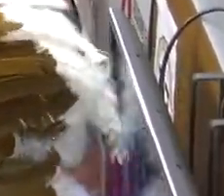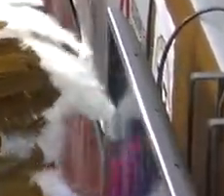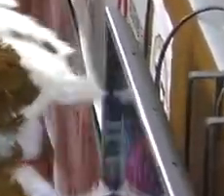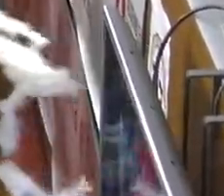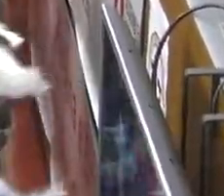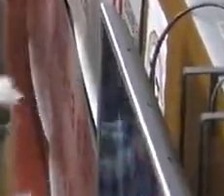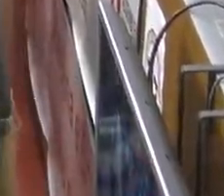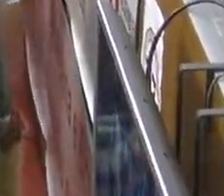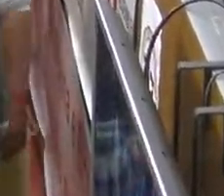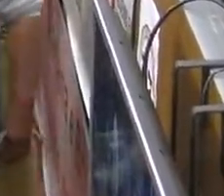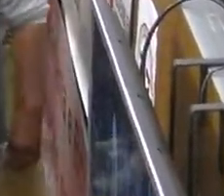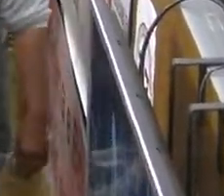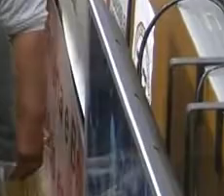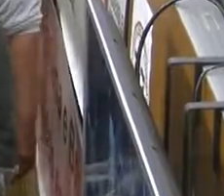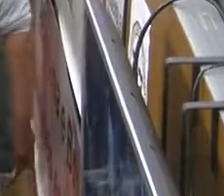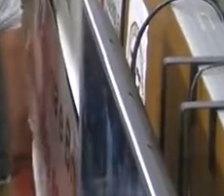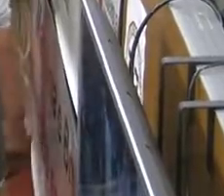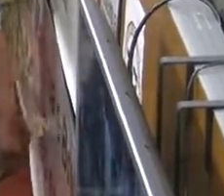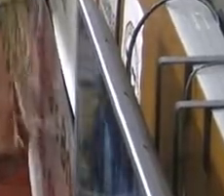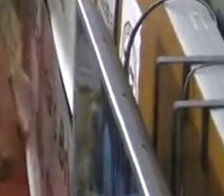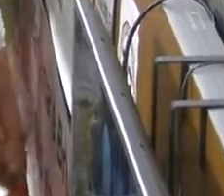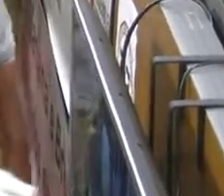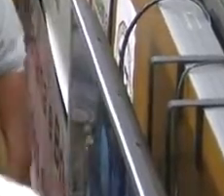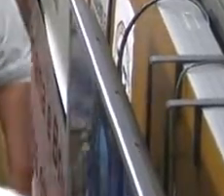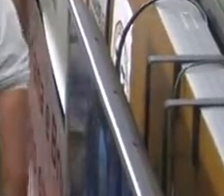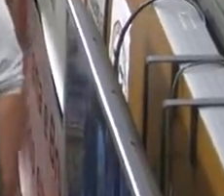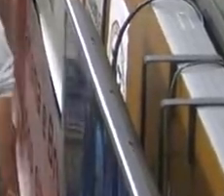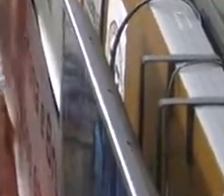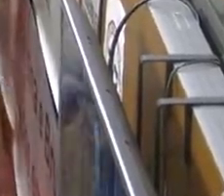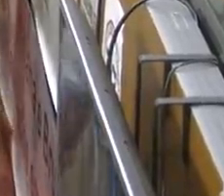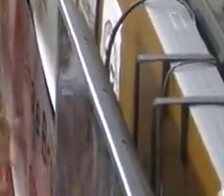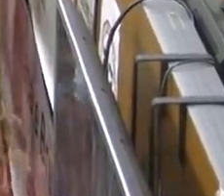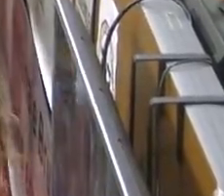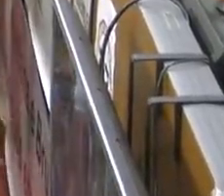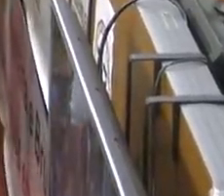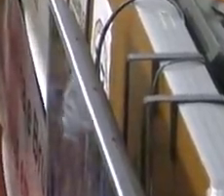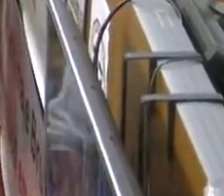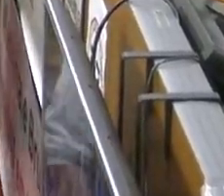E aí E aí